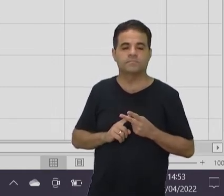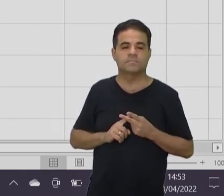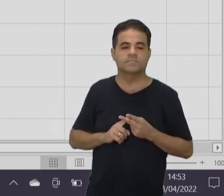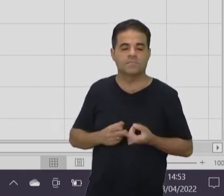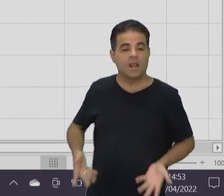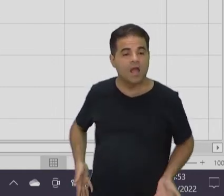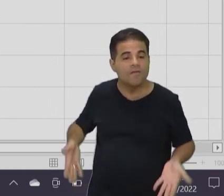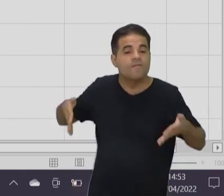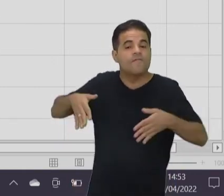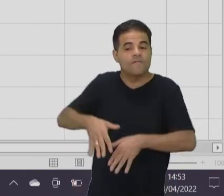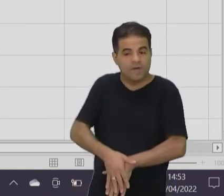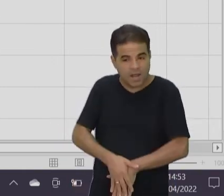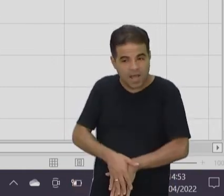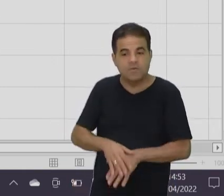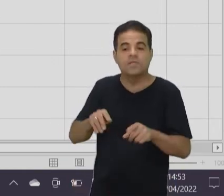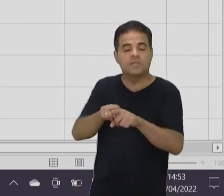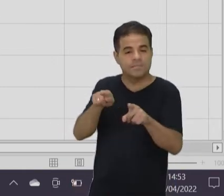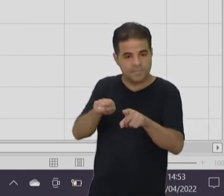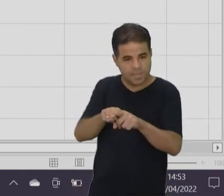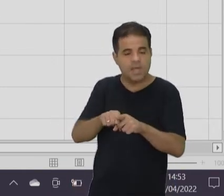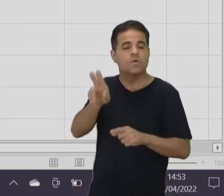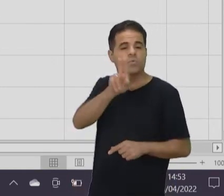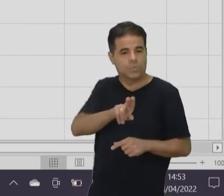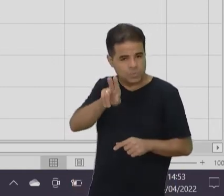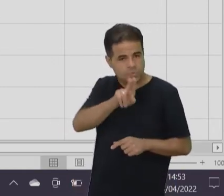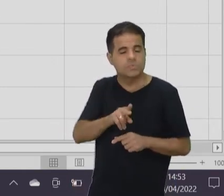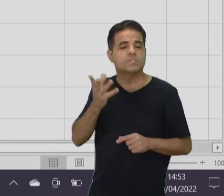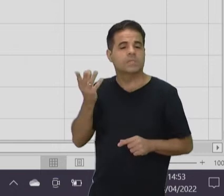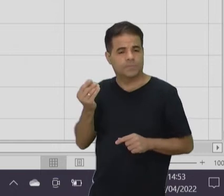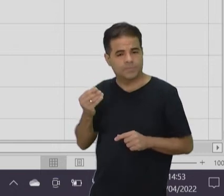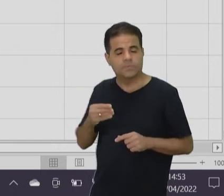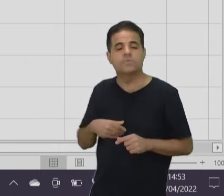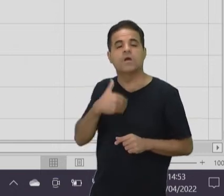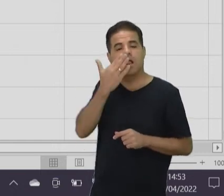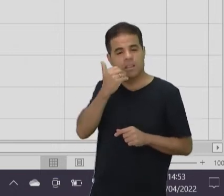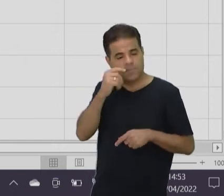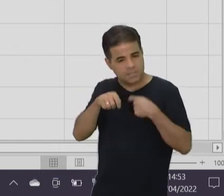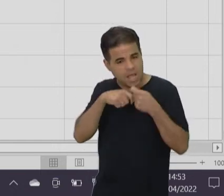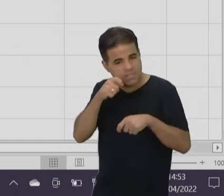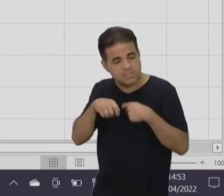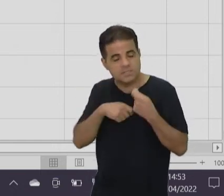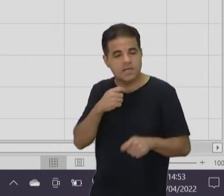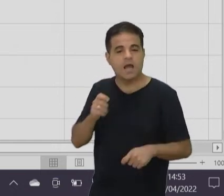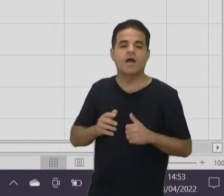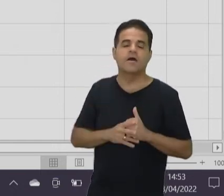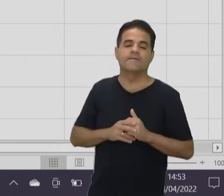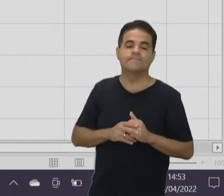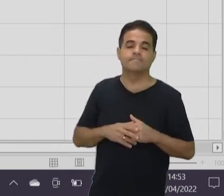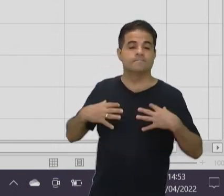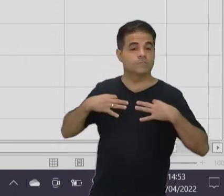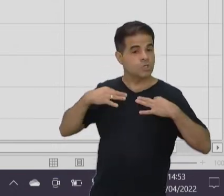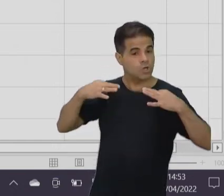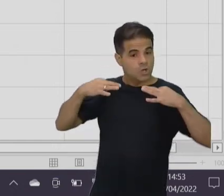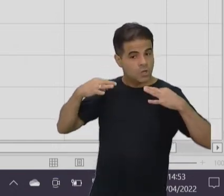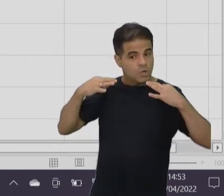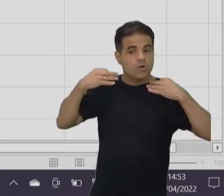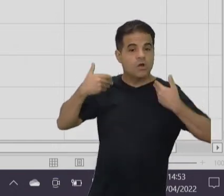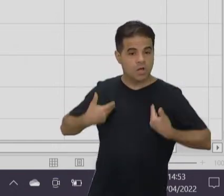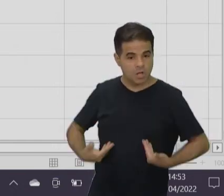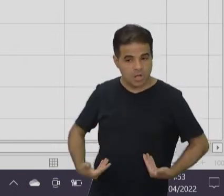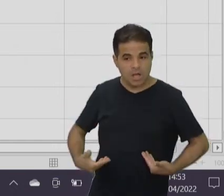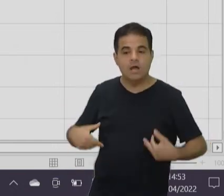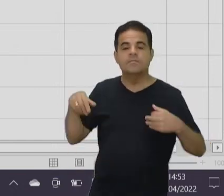Fralda, né? Pode pôr fralda, que usa muito ainda. Fralda, alimentação, roupas, né? Vestuário que